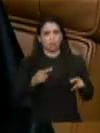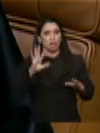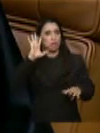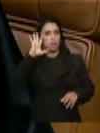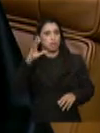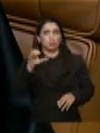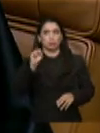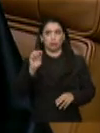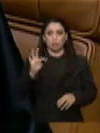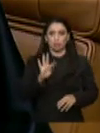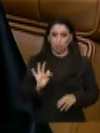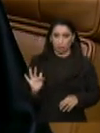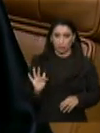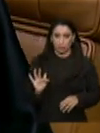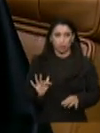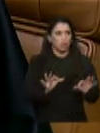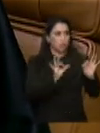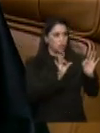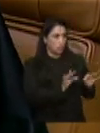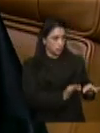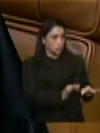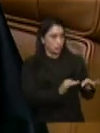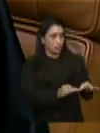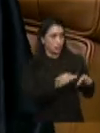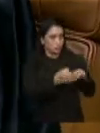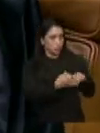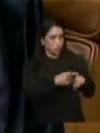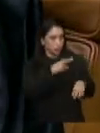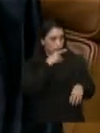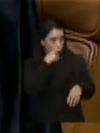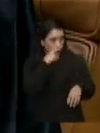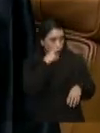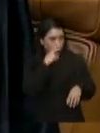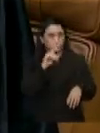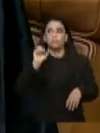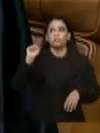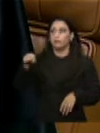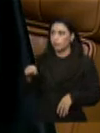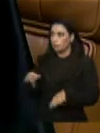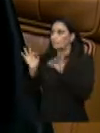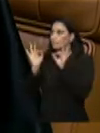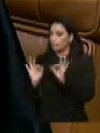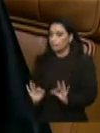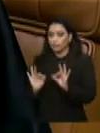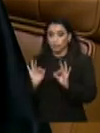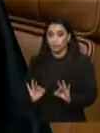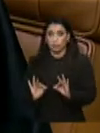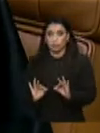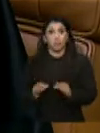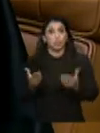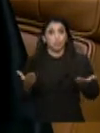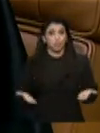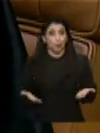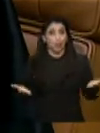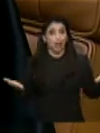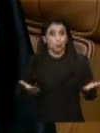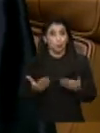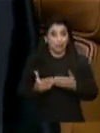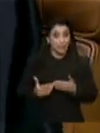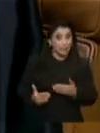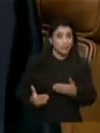que é o voto de Vossa Excelência? Exatamente isso. Ou seja, a partir daqui e de agora, uma